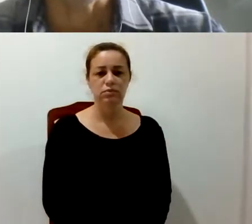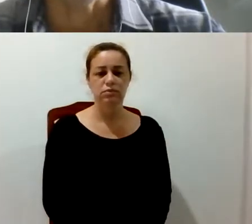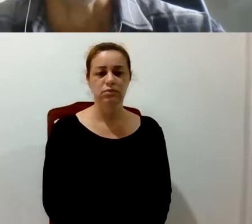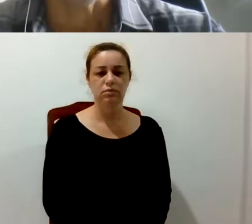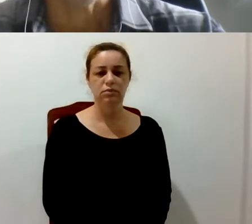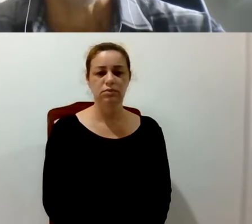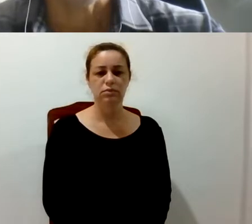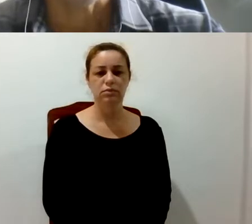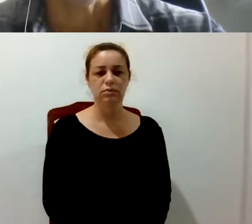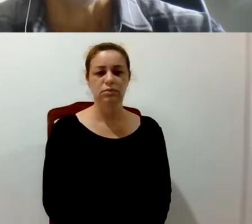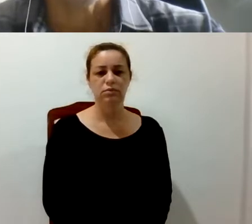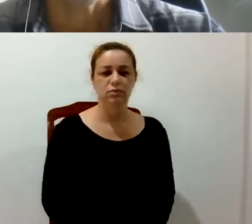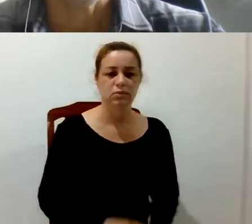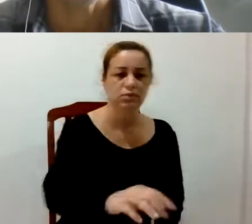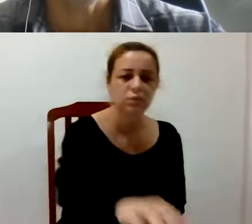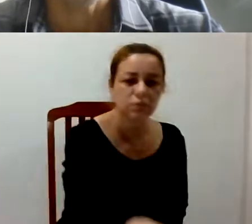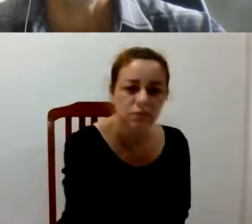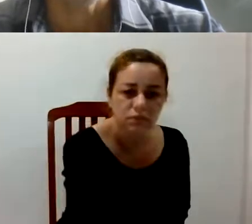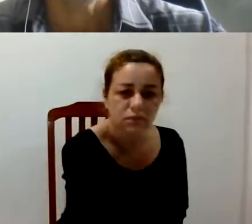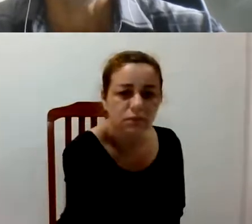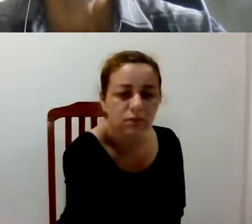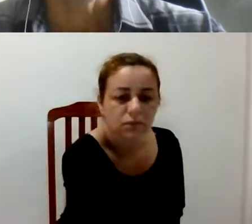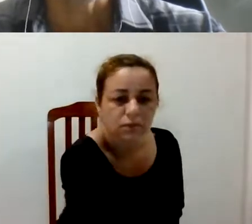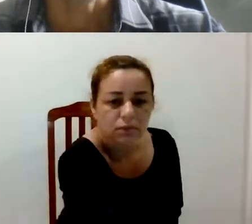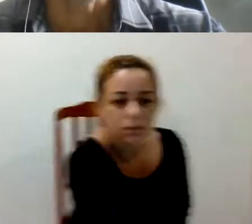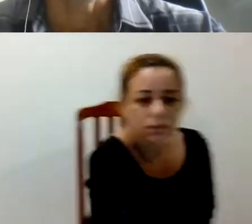o Jocelyn não vai aparecer, não. É.